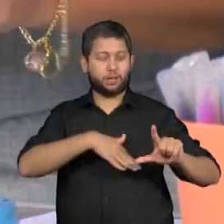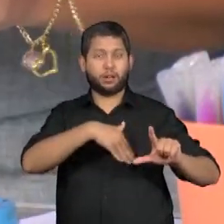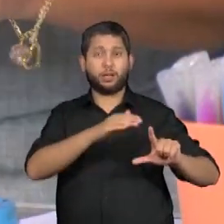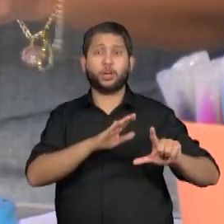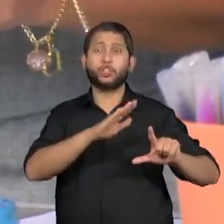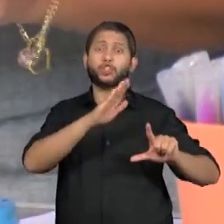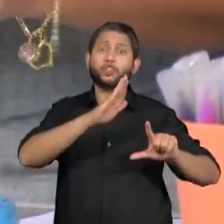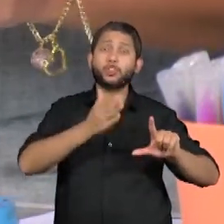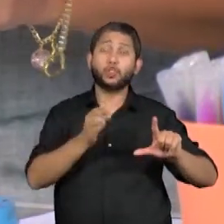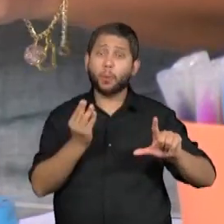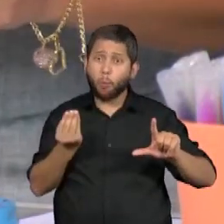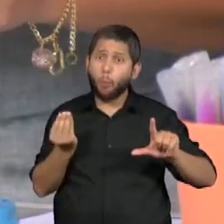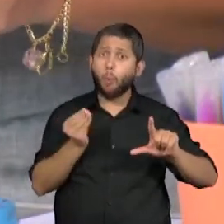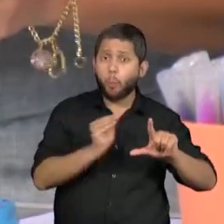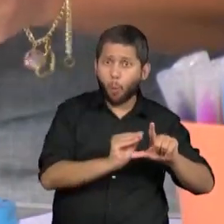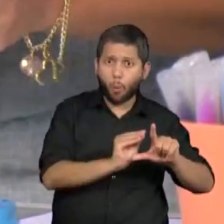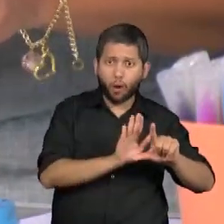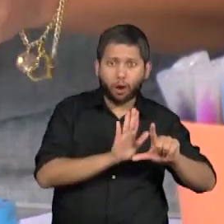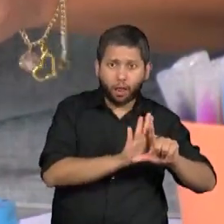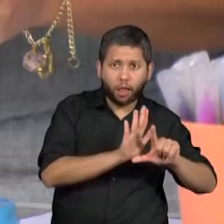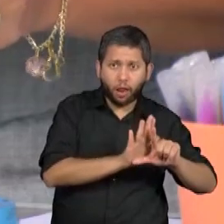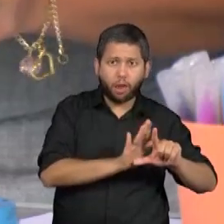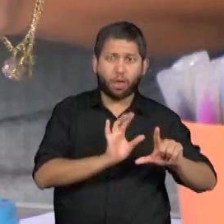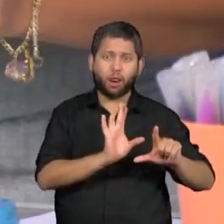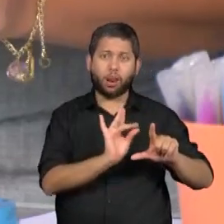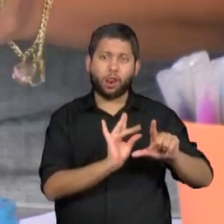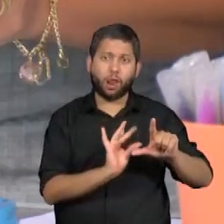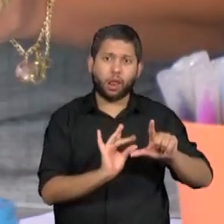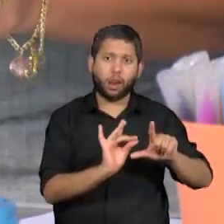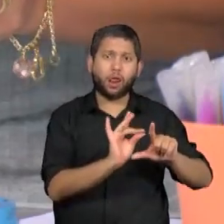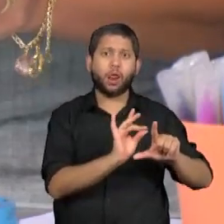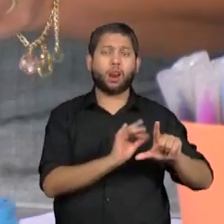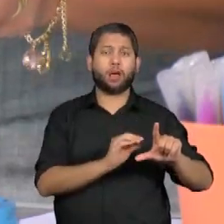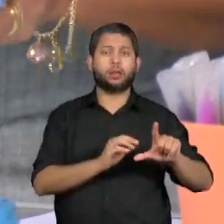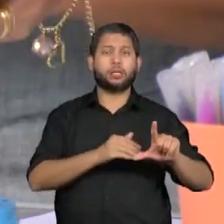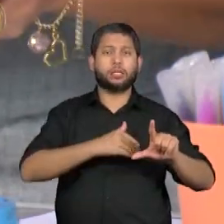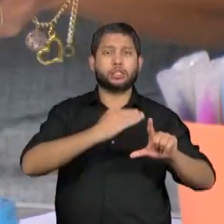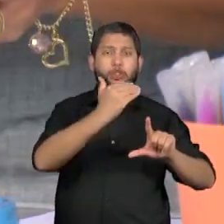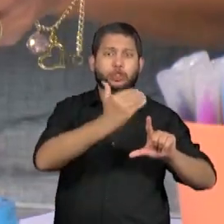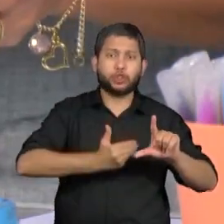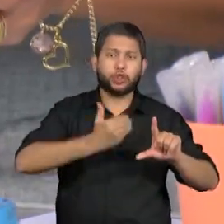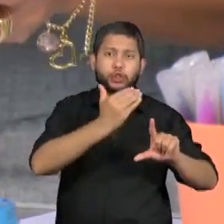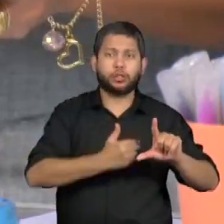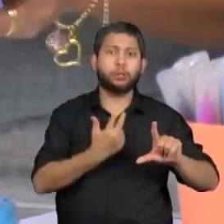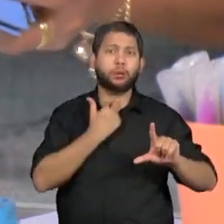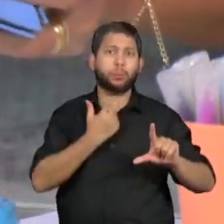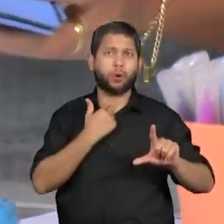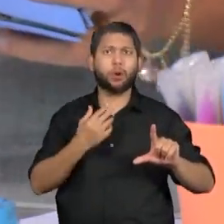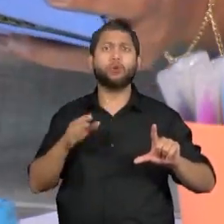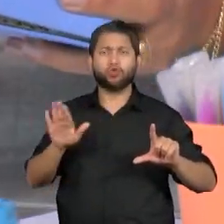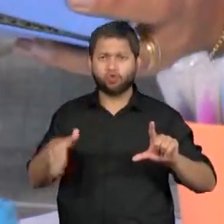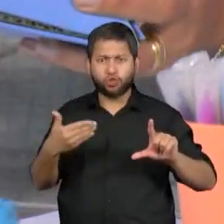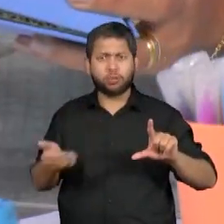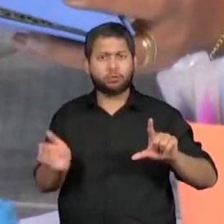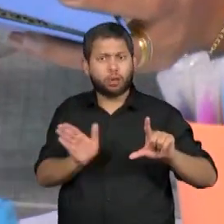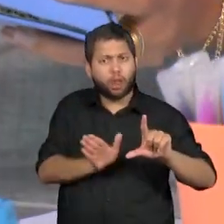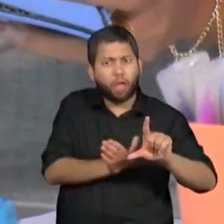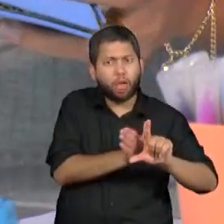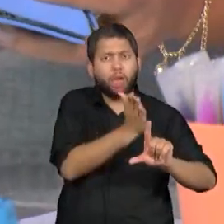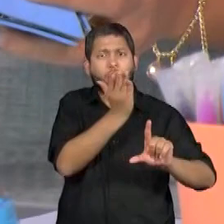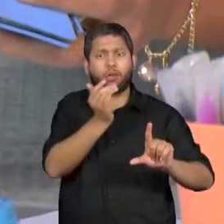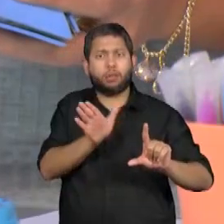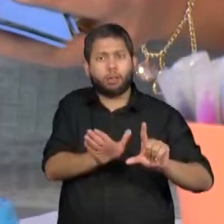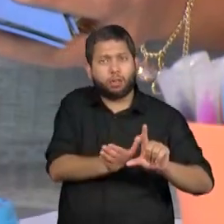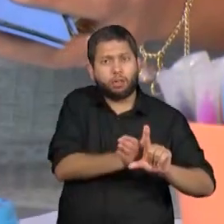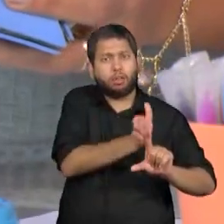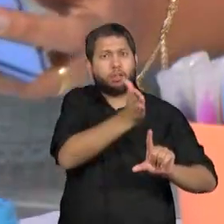porque senão não marca no papel, tá? Então, faz uma camada bem grossa de tinta para